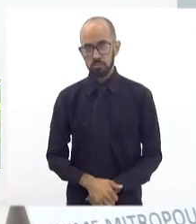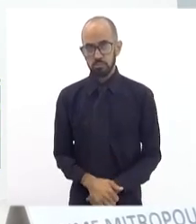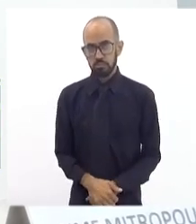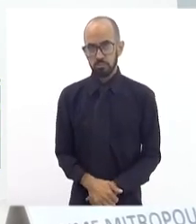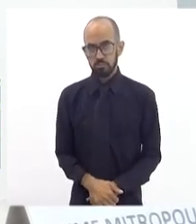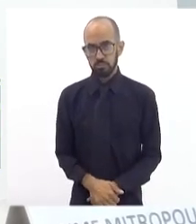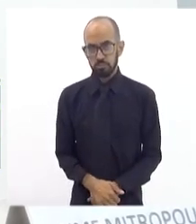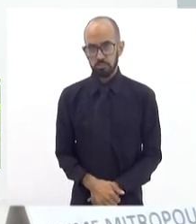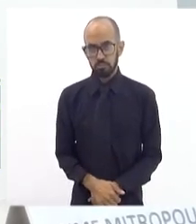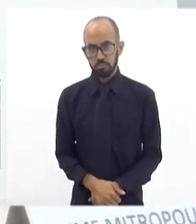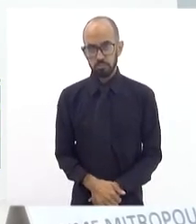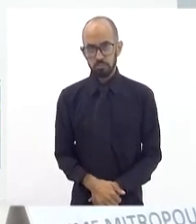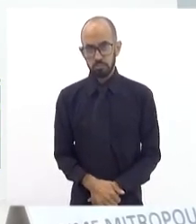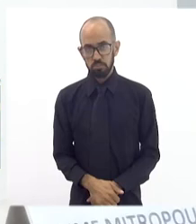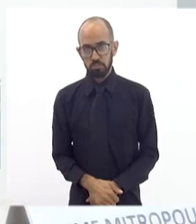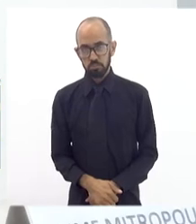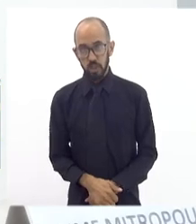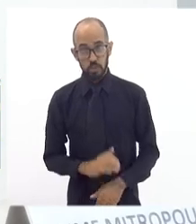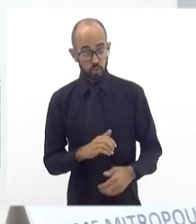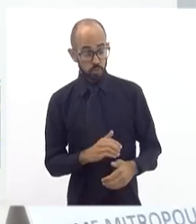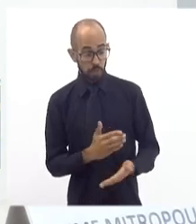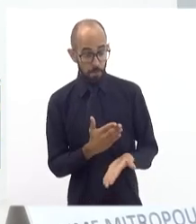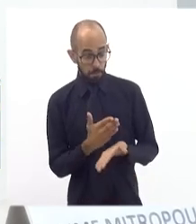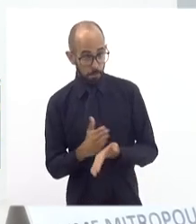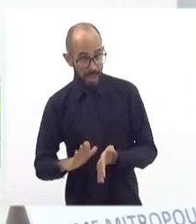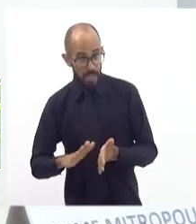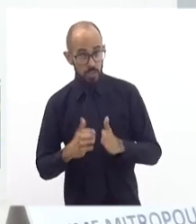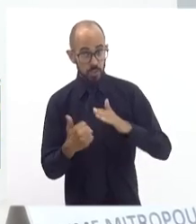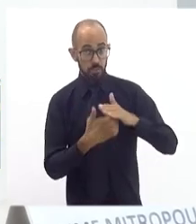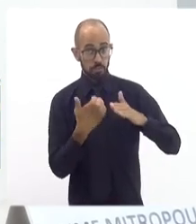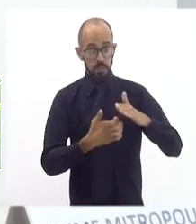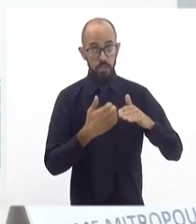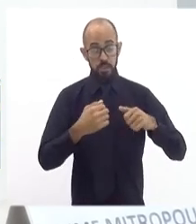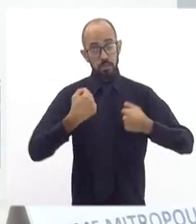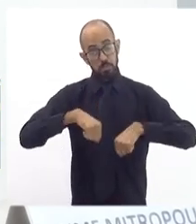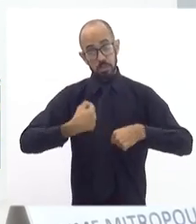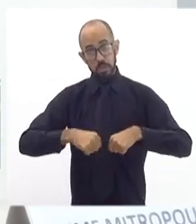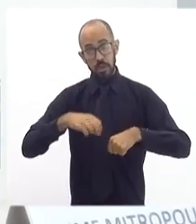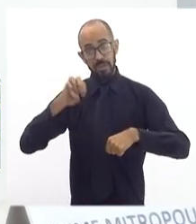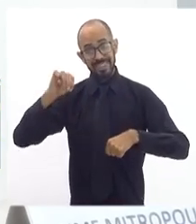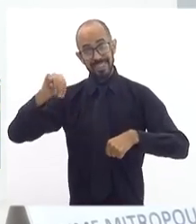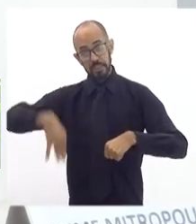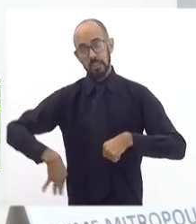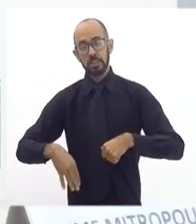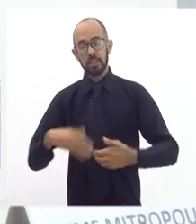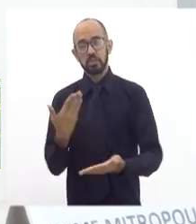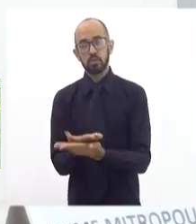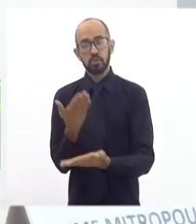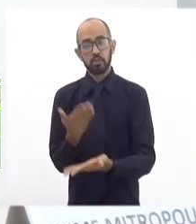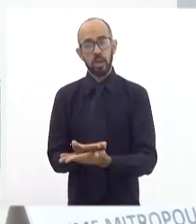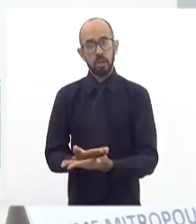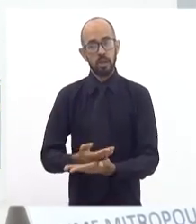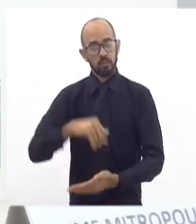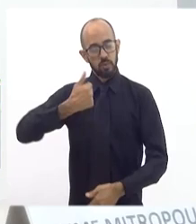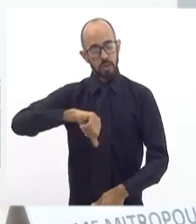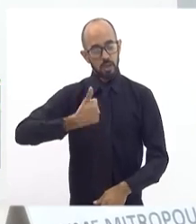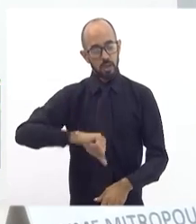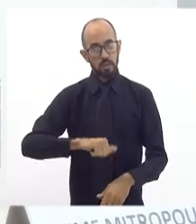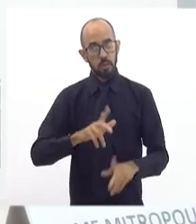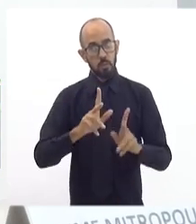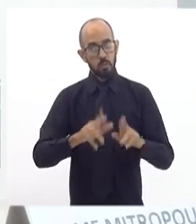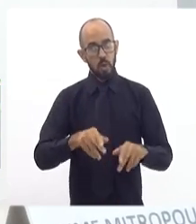é de parte do empreendimento que deveria sim ter sido estudado e avaliado conforme foi